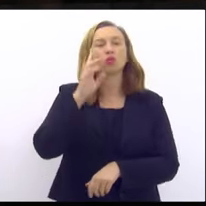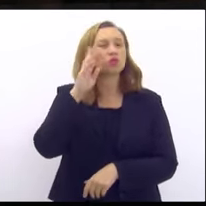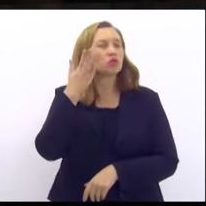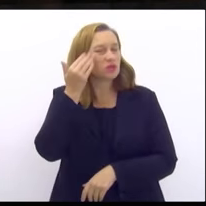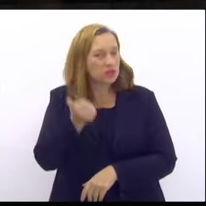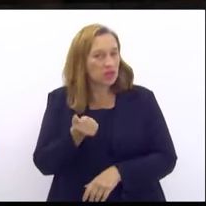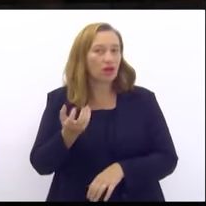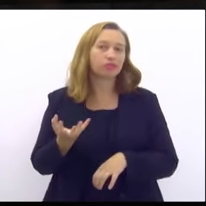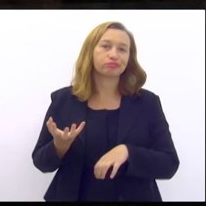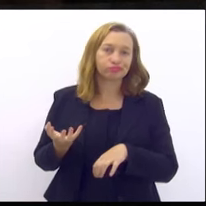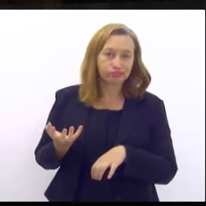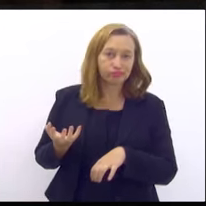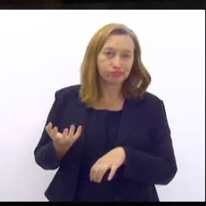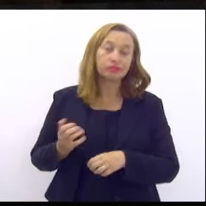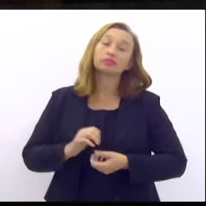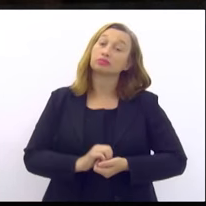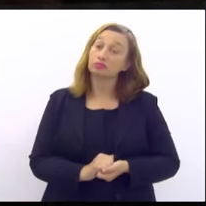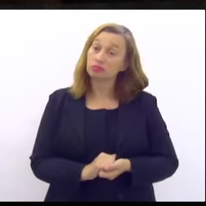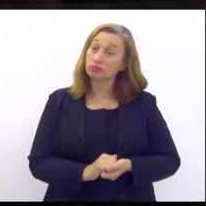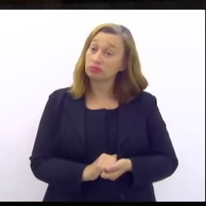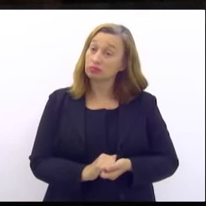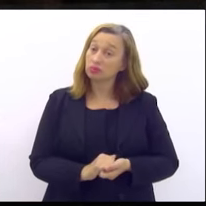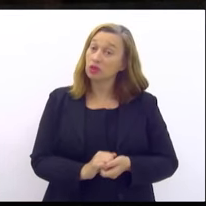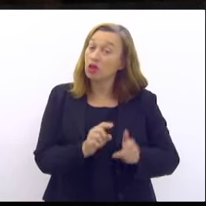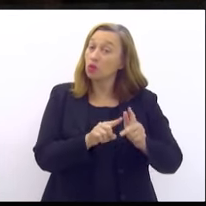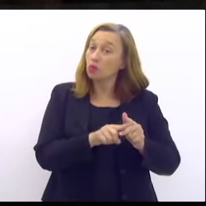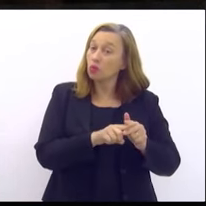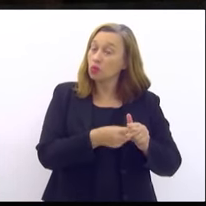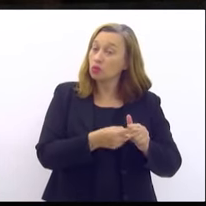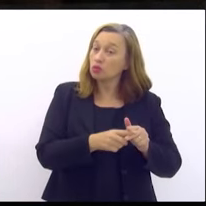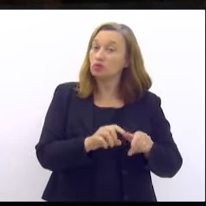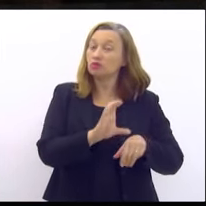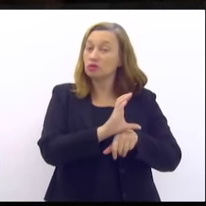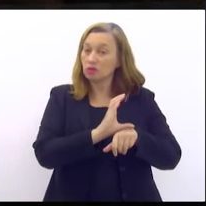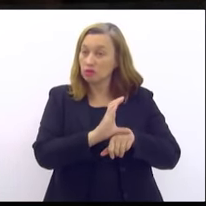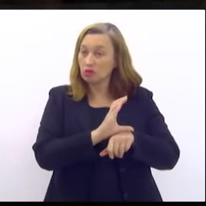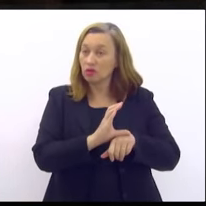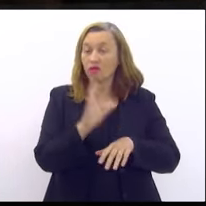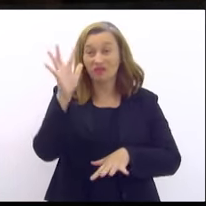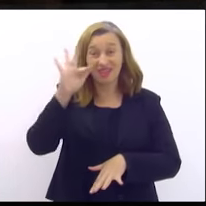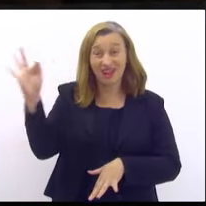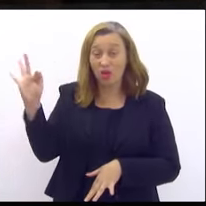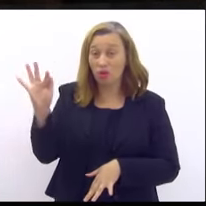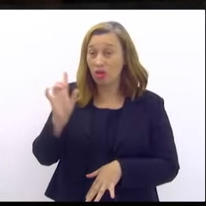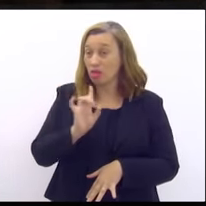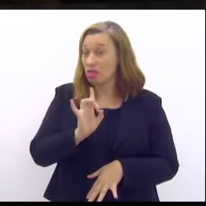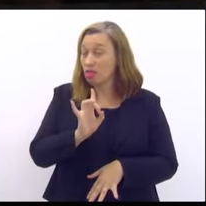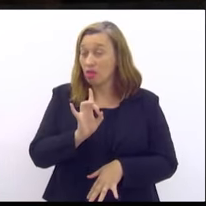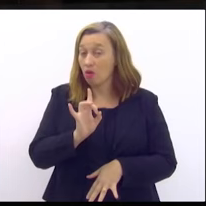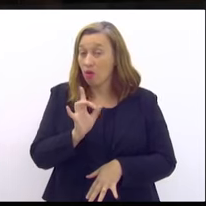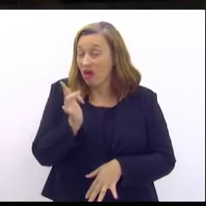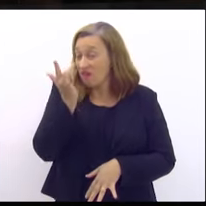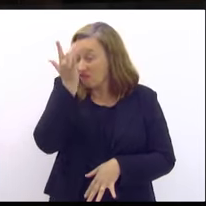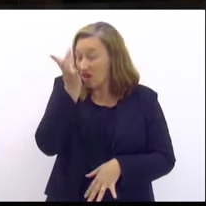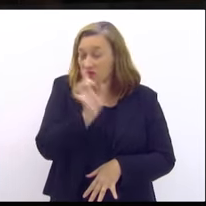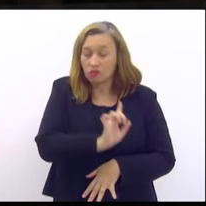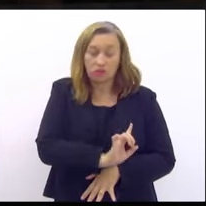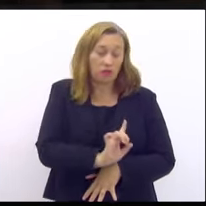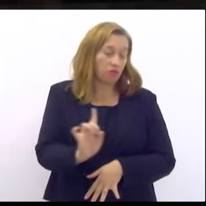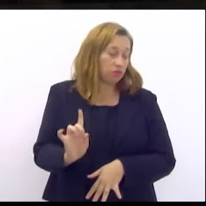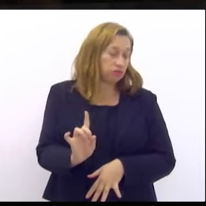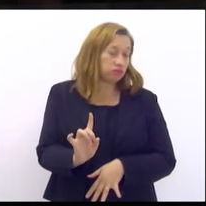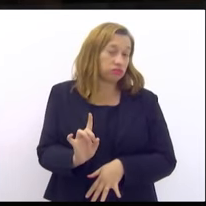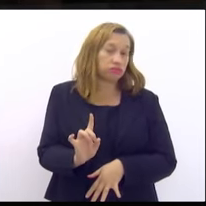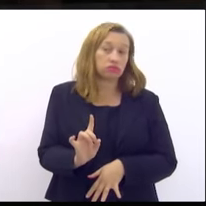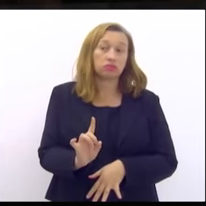que no Congresso Nacional mexer na Constituição Federal não é algo fácil